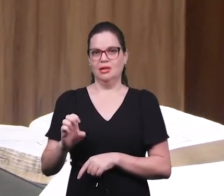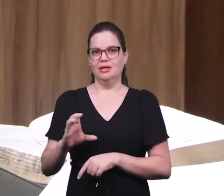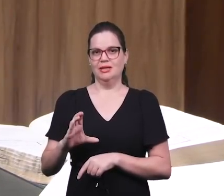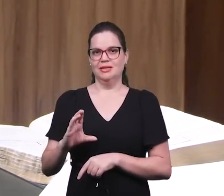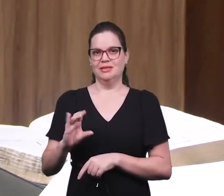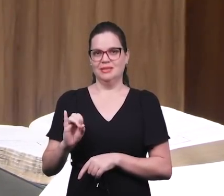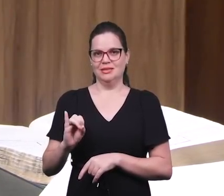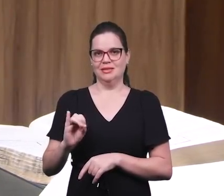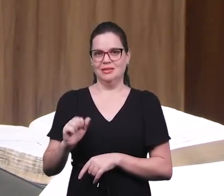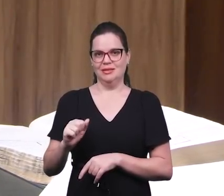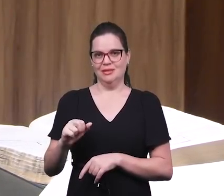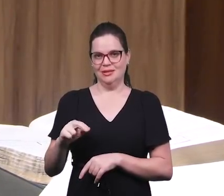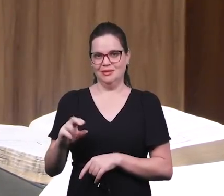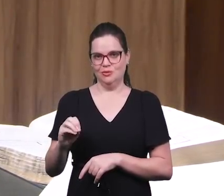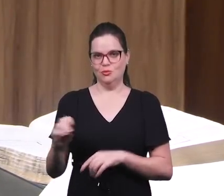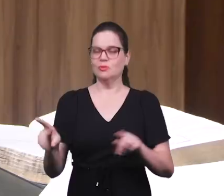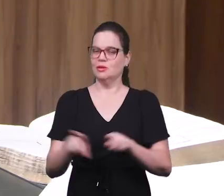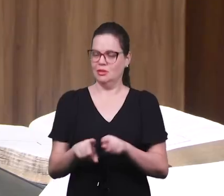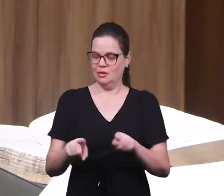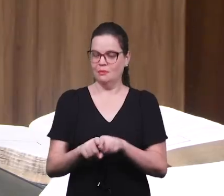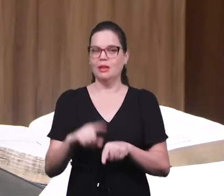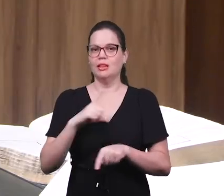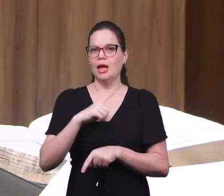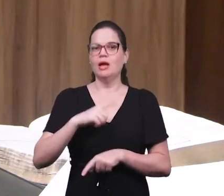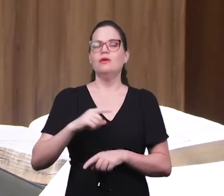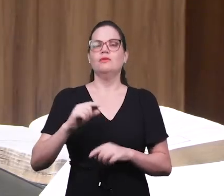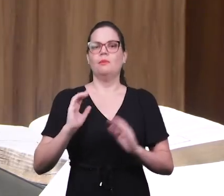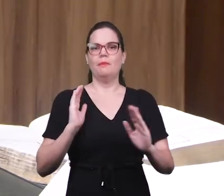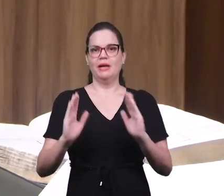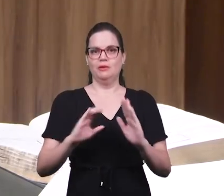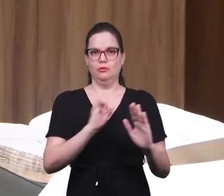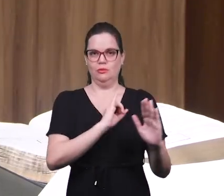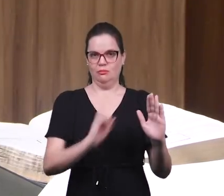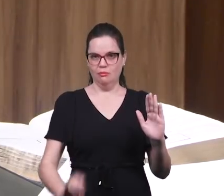também foi outro que executou muita gente também.